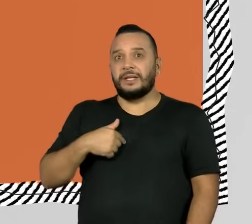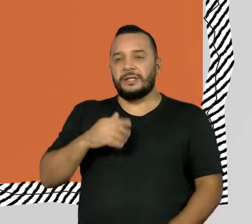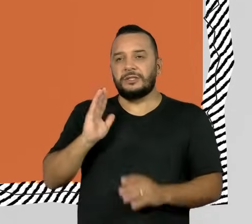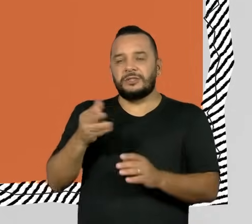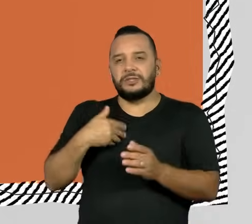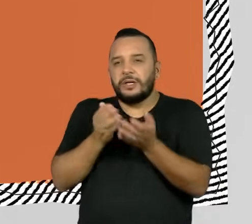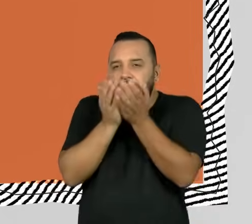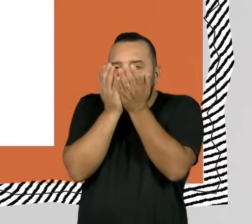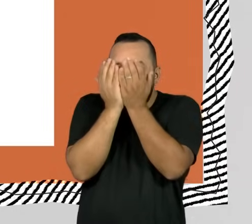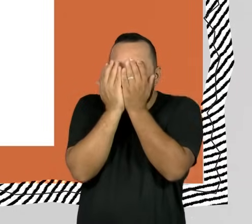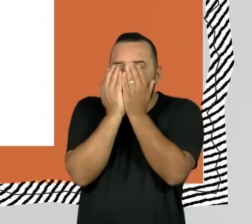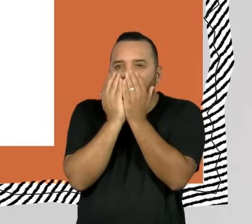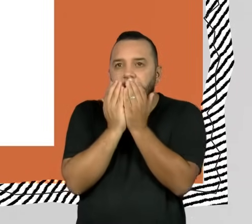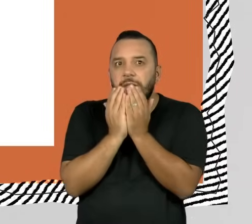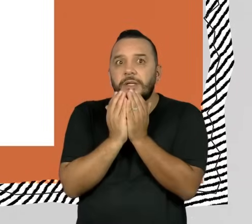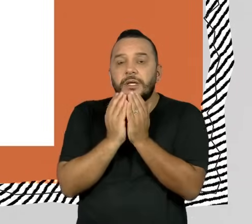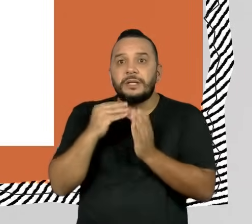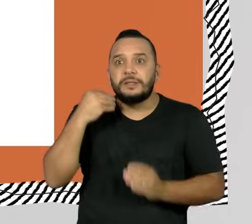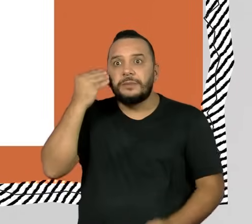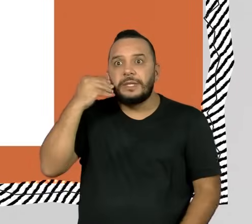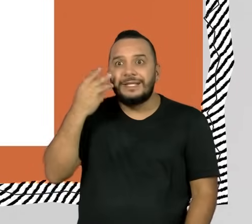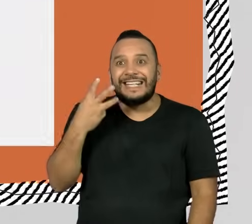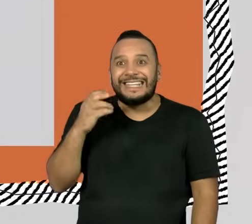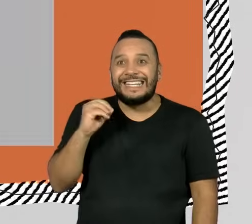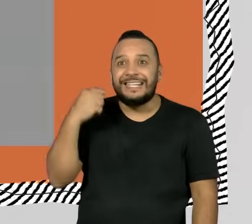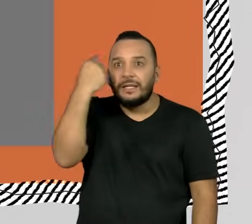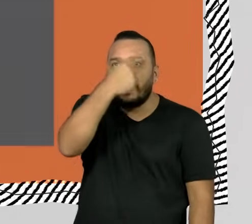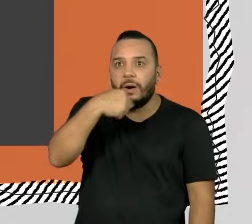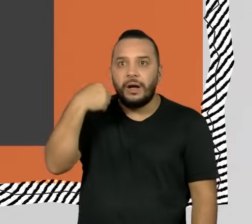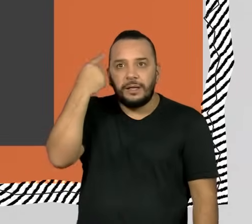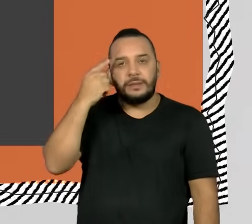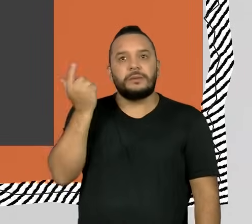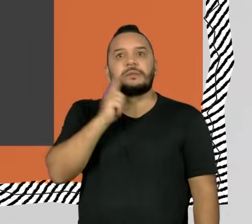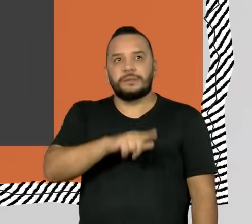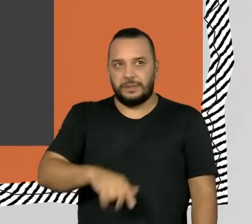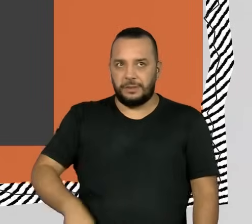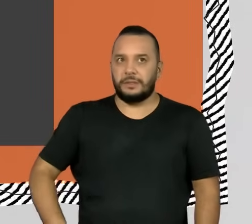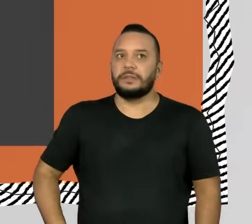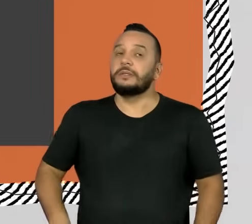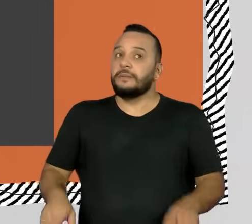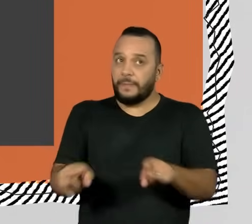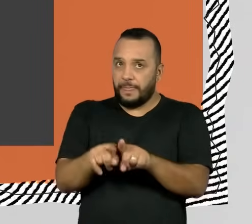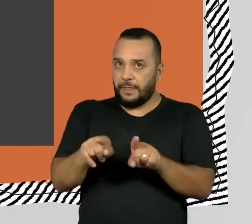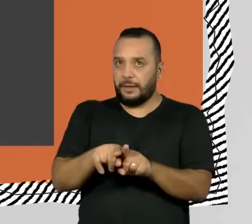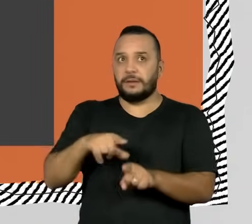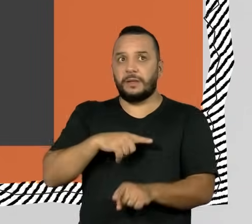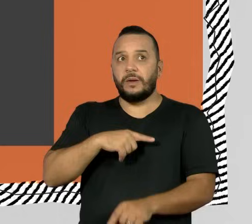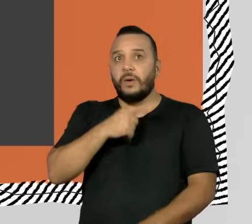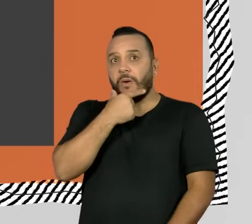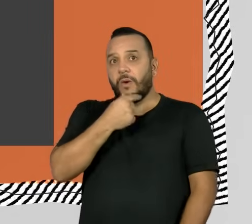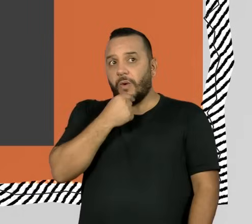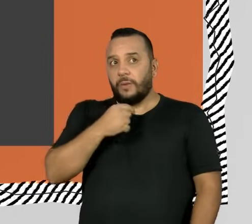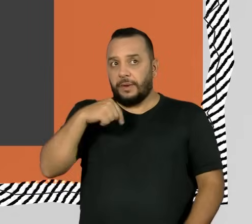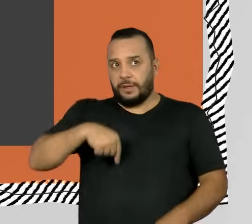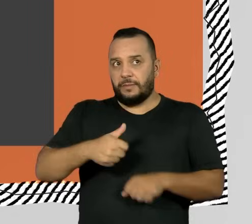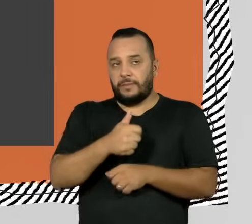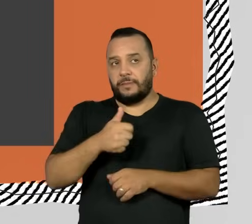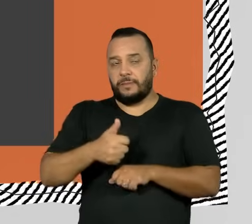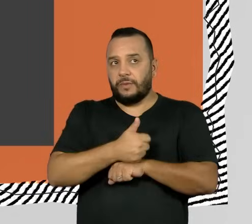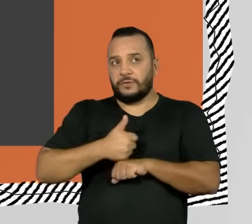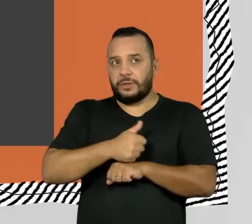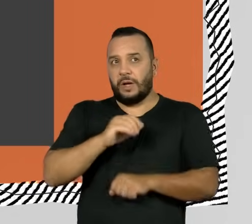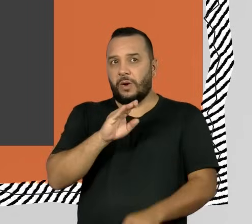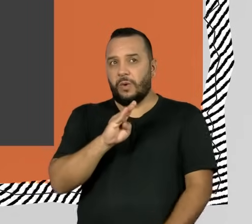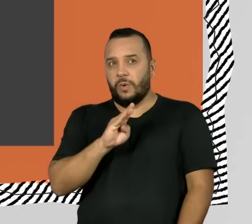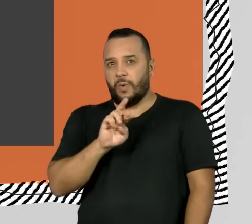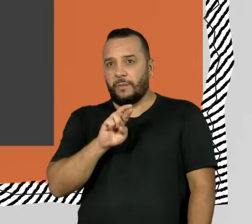experiência e que aqui no Brasil a gente tem especialistas como o Dr. Bruno Rasmussen, que é um dos maiores especialistas no mundo na